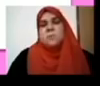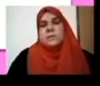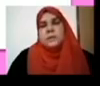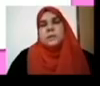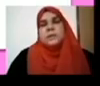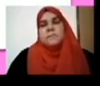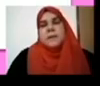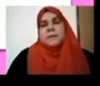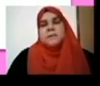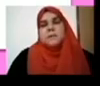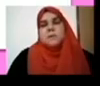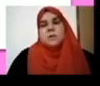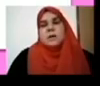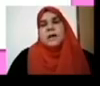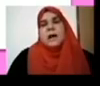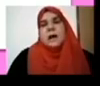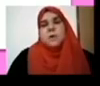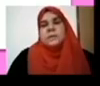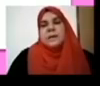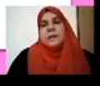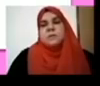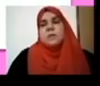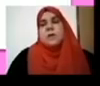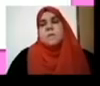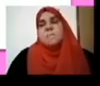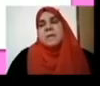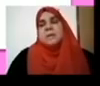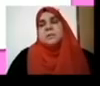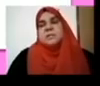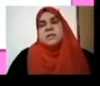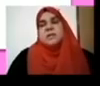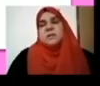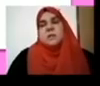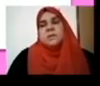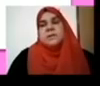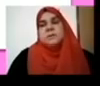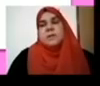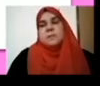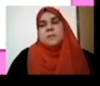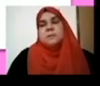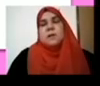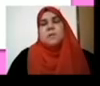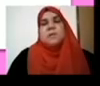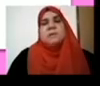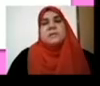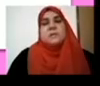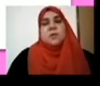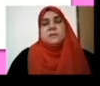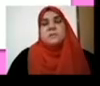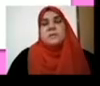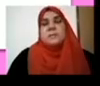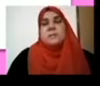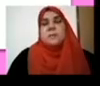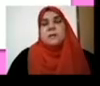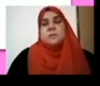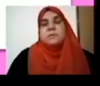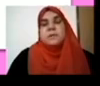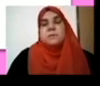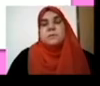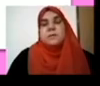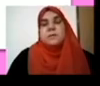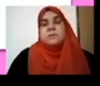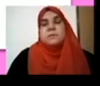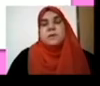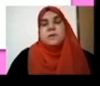por um aqui. Basta eu colocar a ao quadrado menos 3 ao quadrado, que é a mesma coisa que 9. Sempre menos,